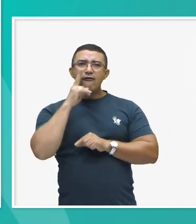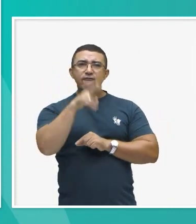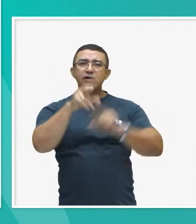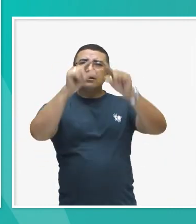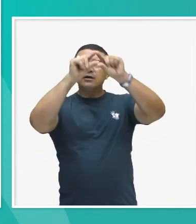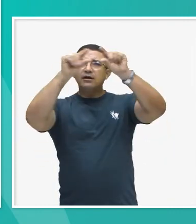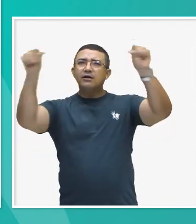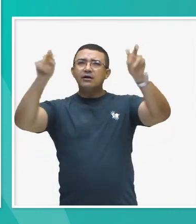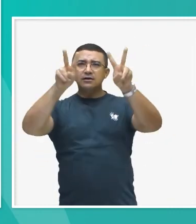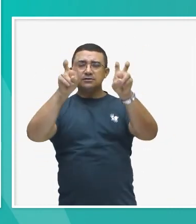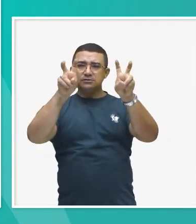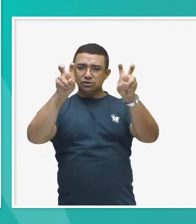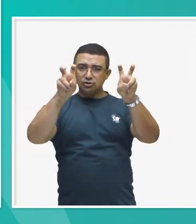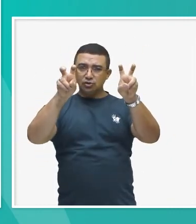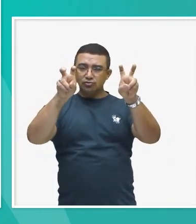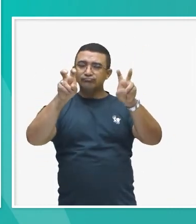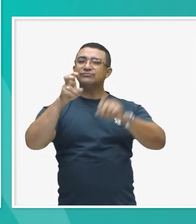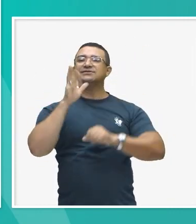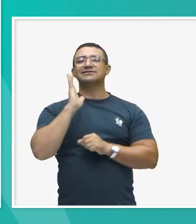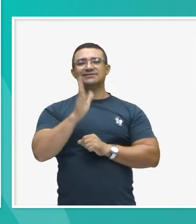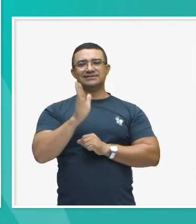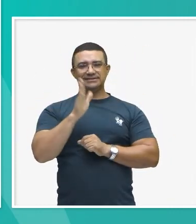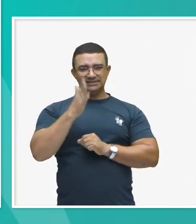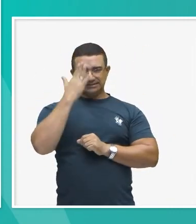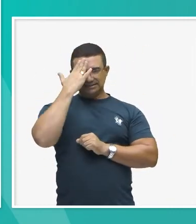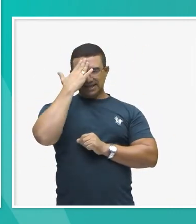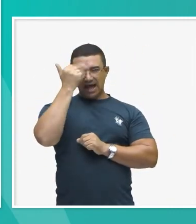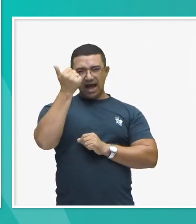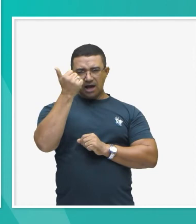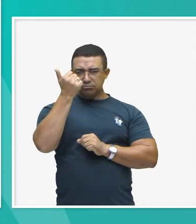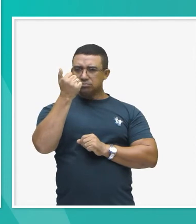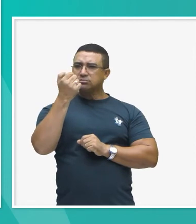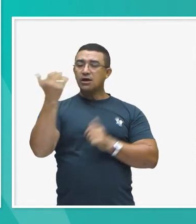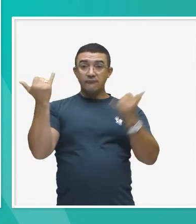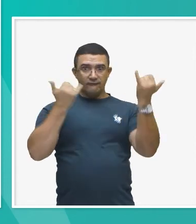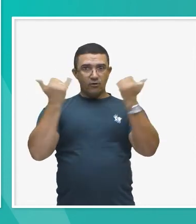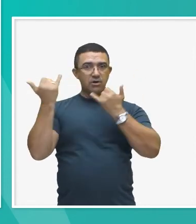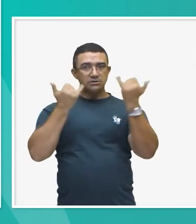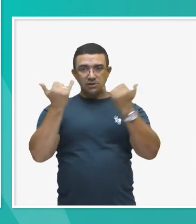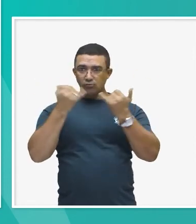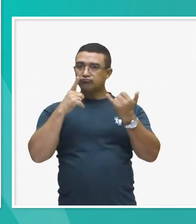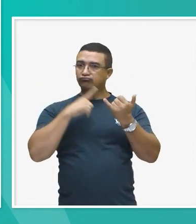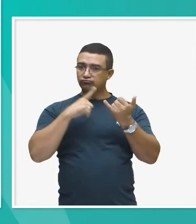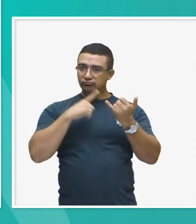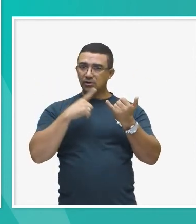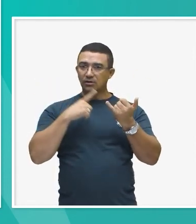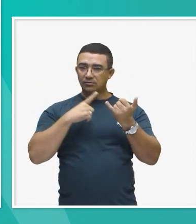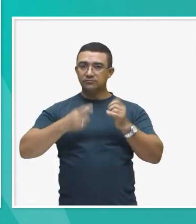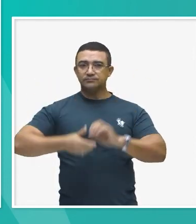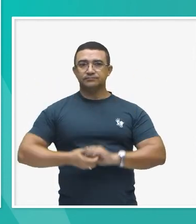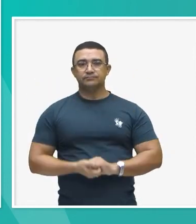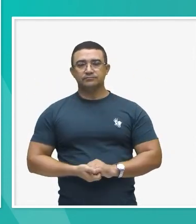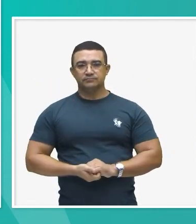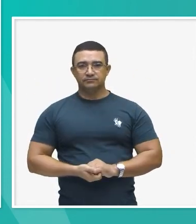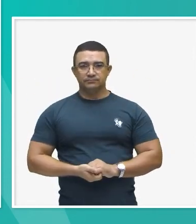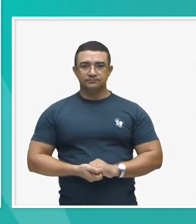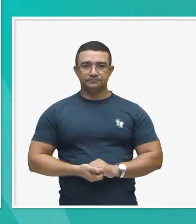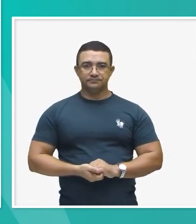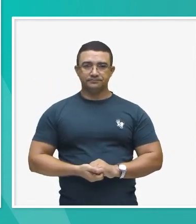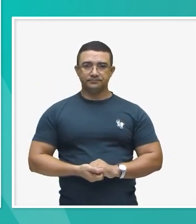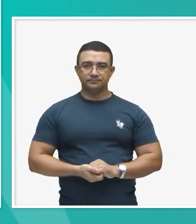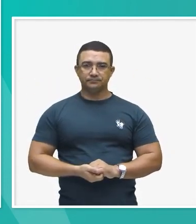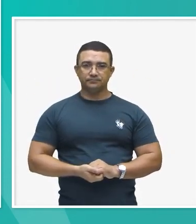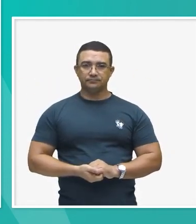esse pequeno título, a gente já tira muita informação. Vamos lá, eu vou mostrar para vocês duas palavras que já vão te